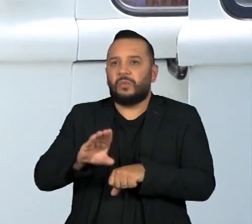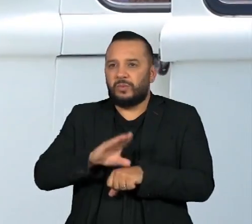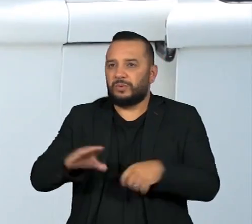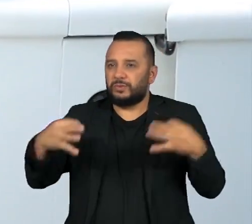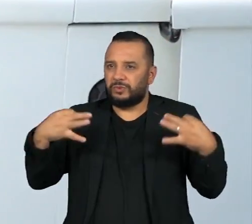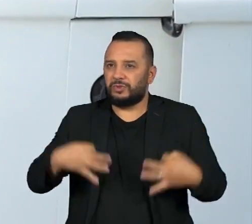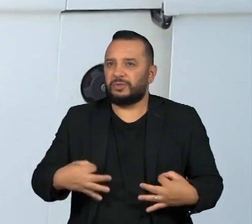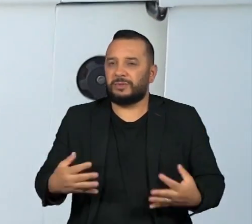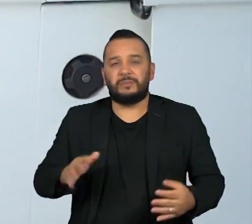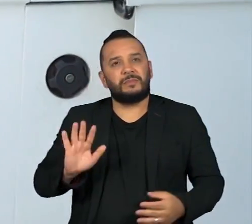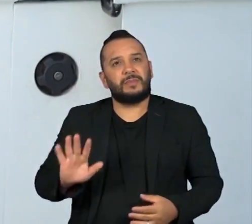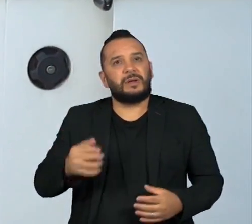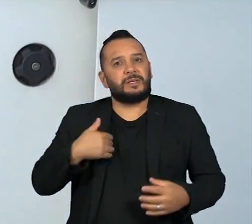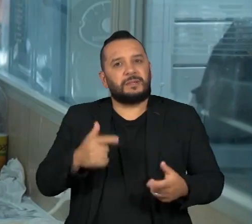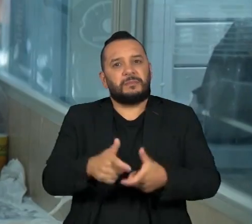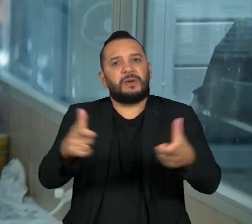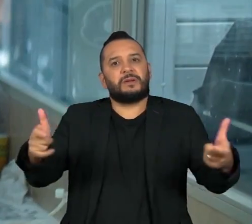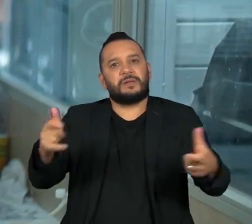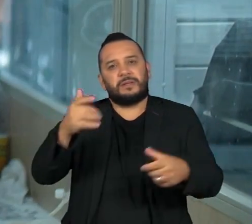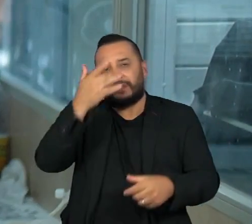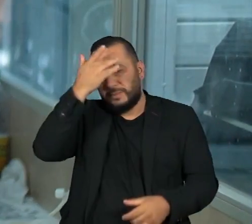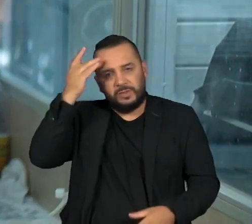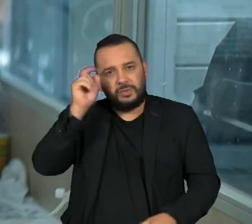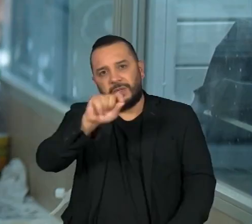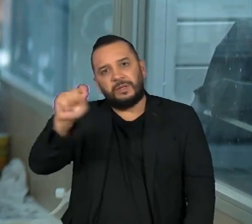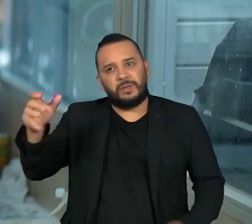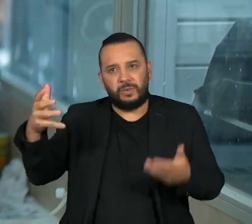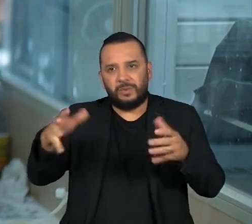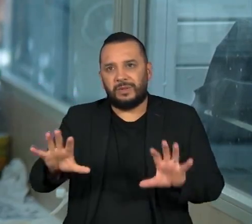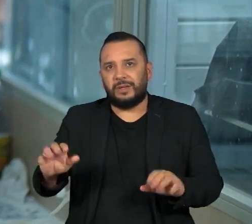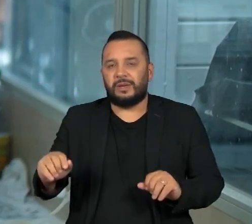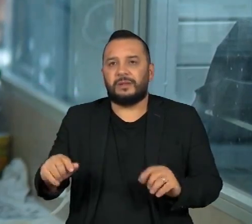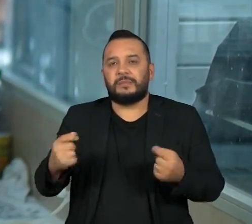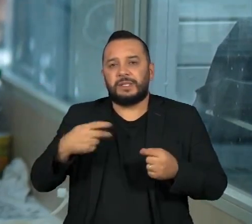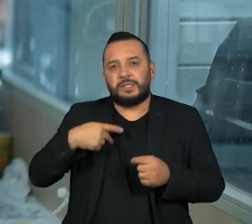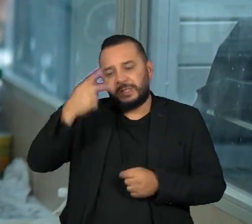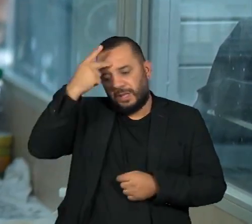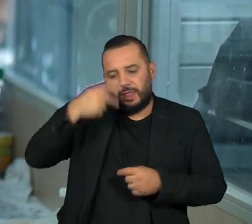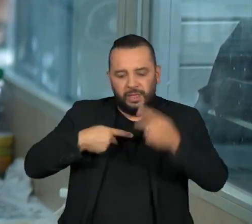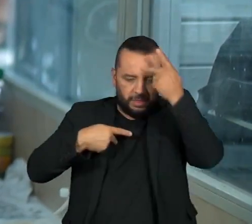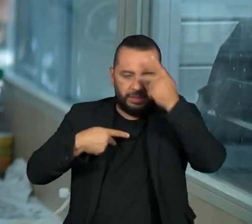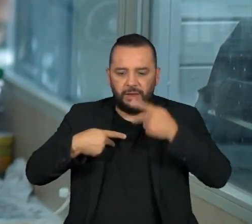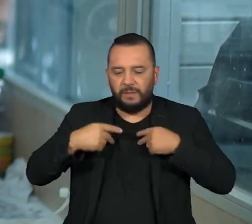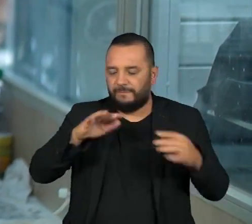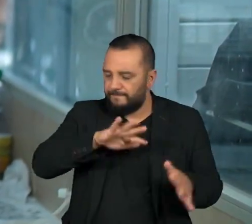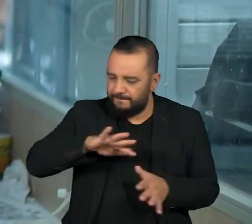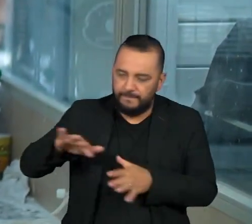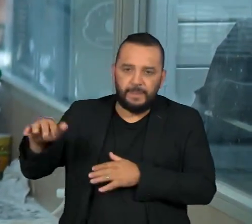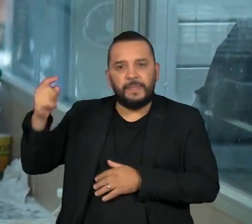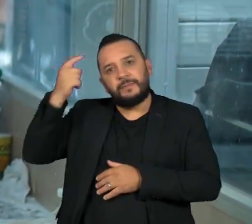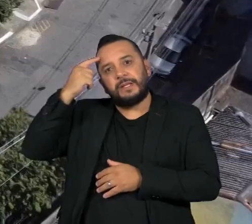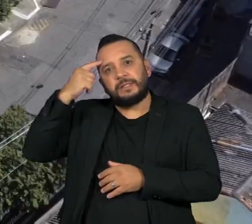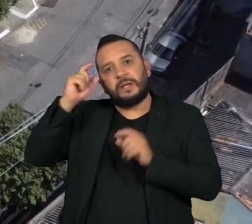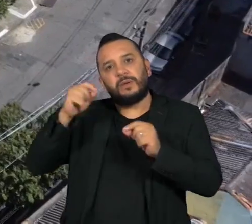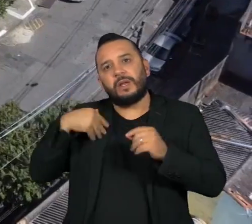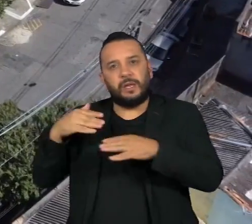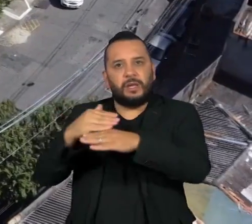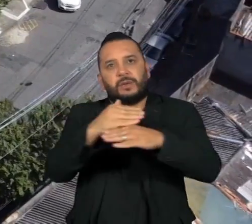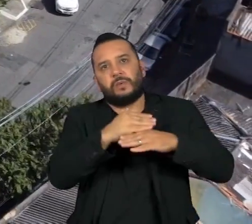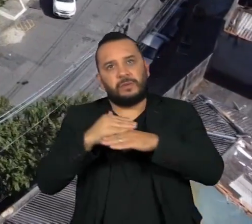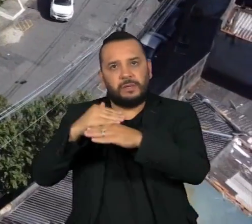a maioria das pessoas não querem. Abrir um pouco os olhos, deixar um pouco o ego de lado e começar a pensar mais na igualdade.